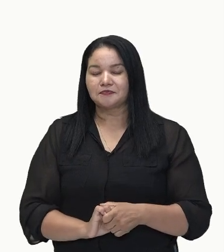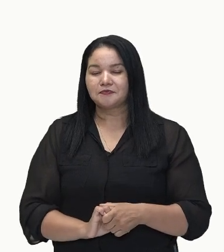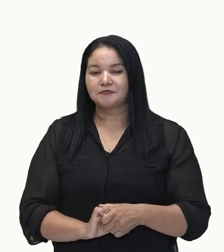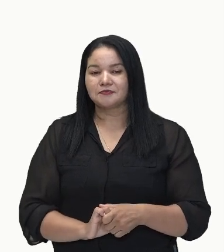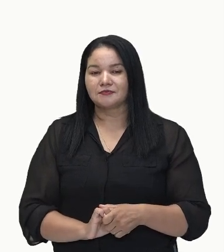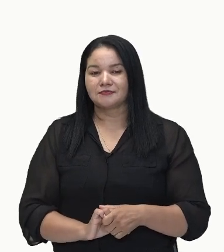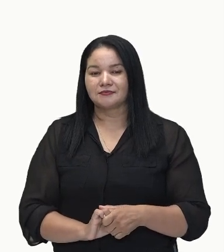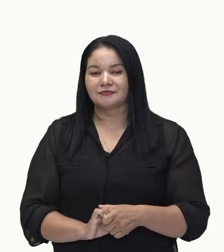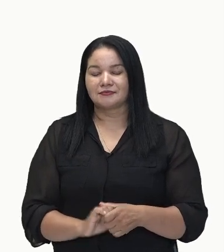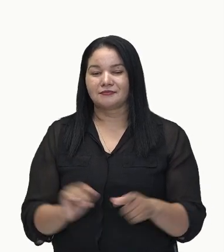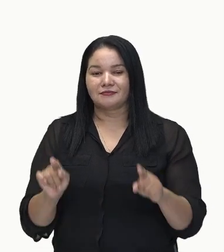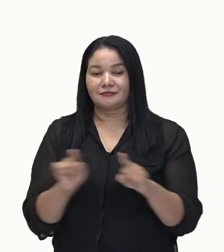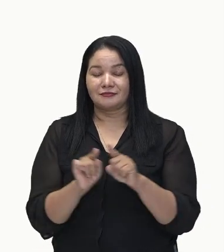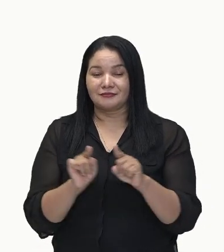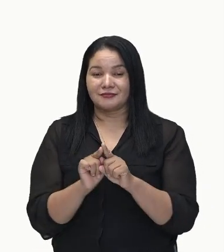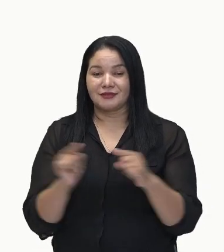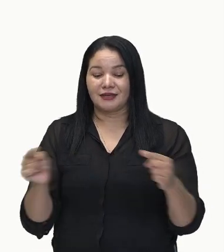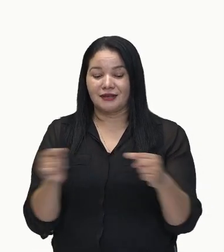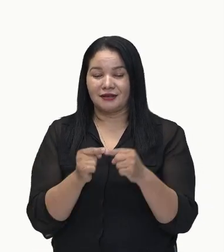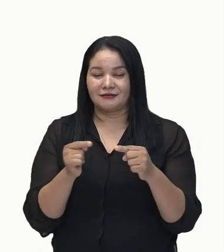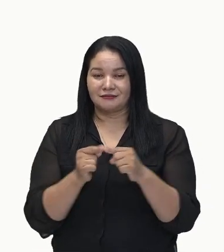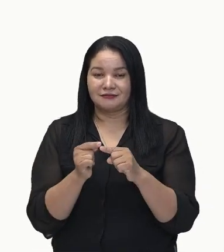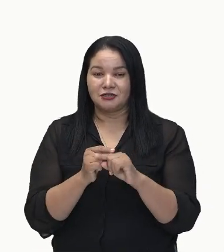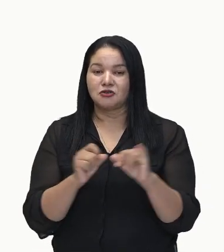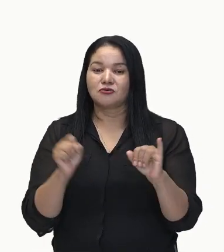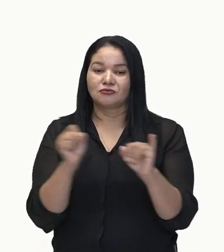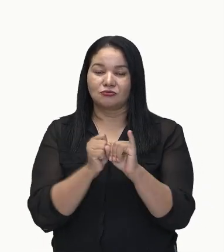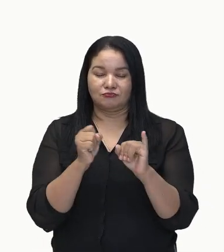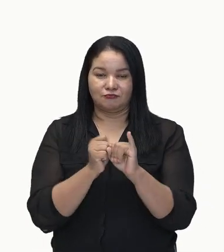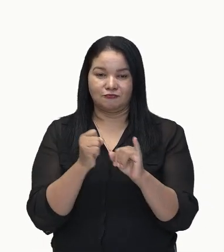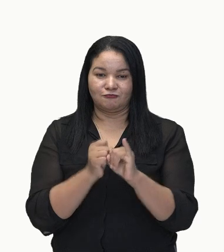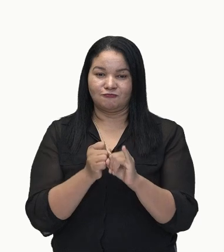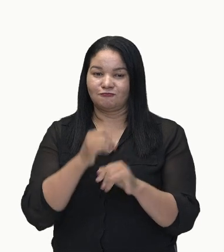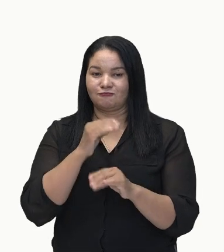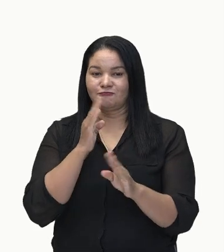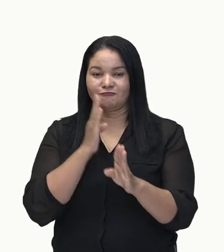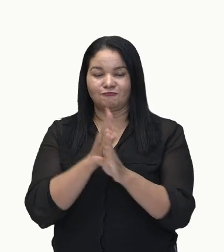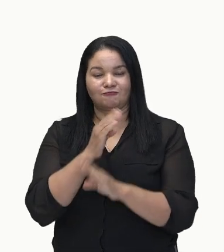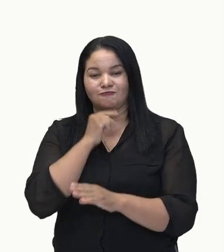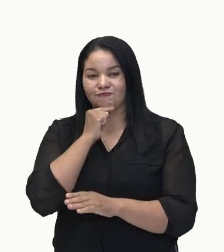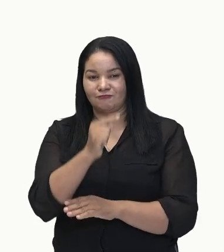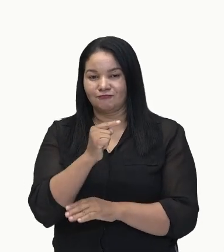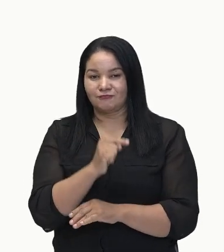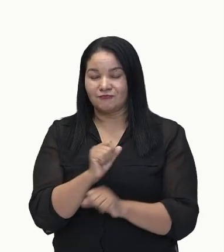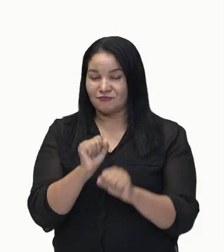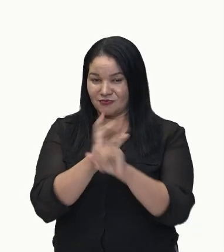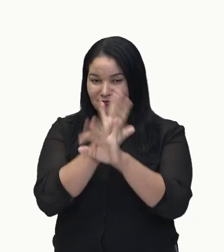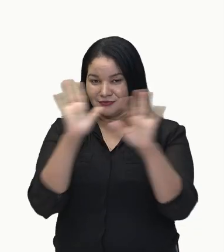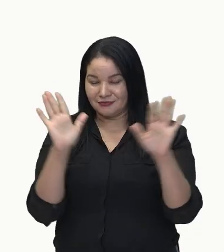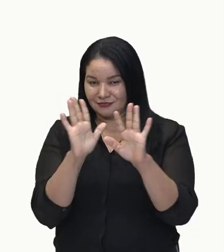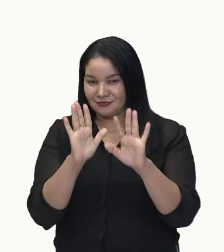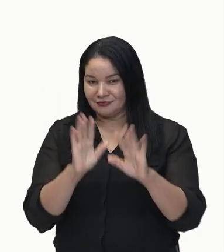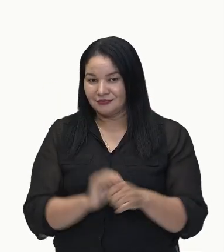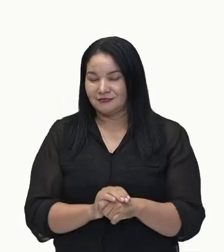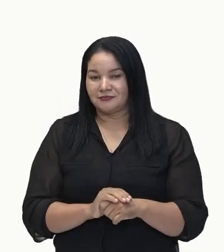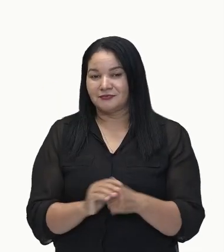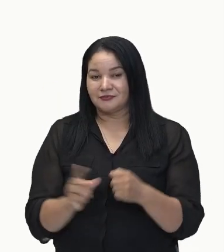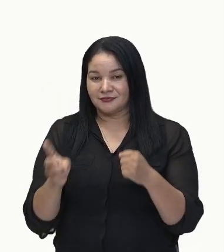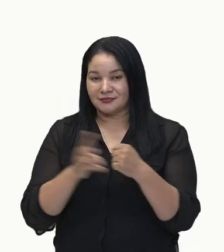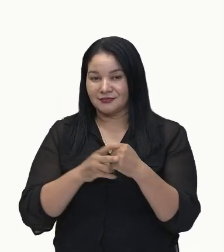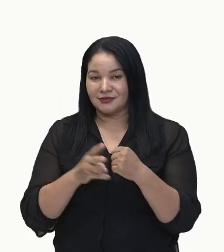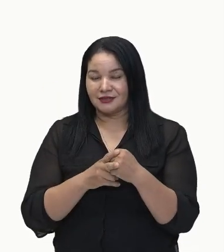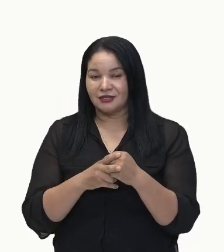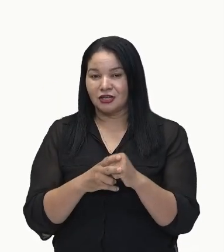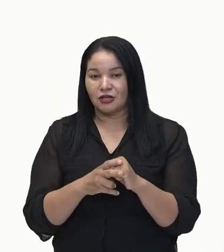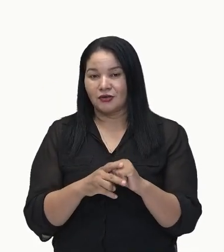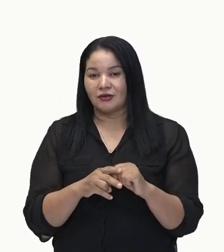um sujeito inexistente, ok? Ficou claro então aí? Os verbos impessoais são aqueles que